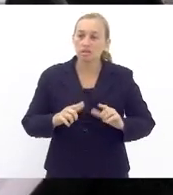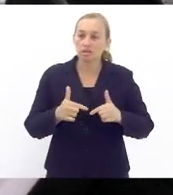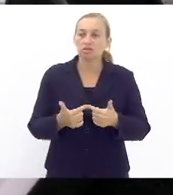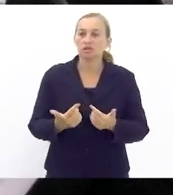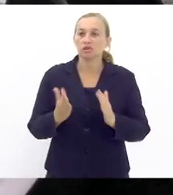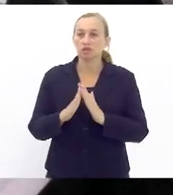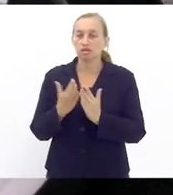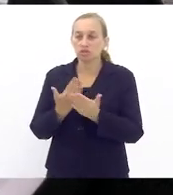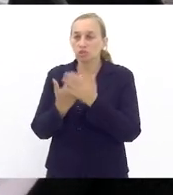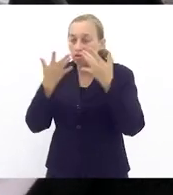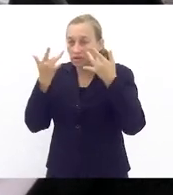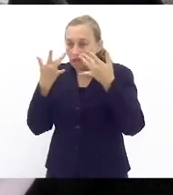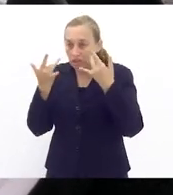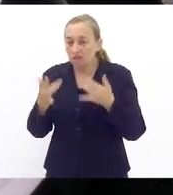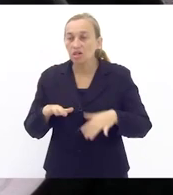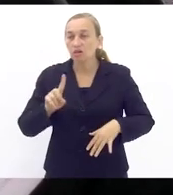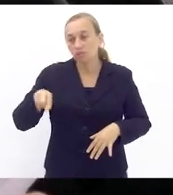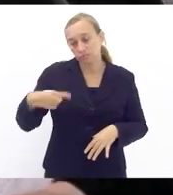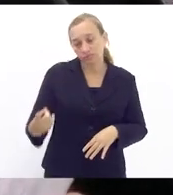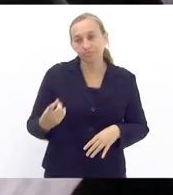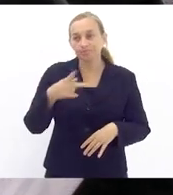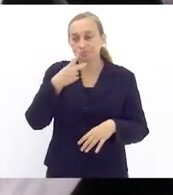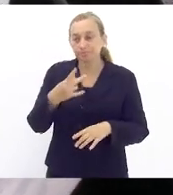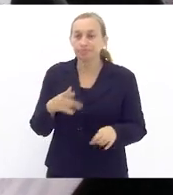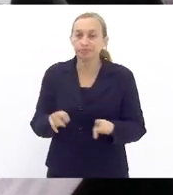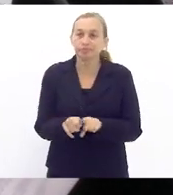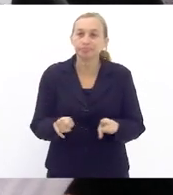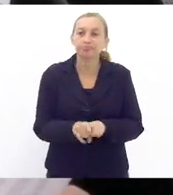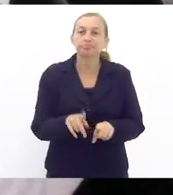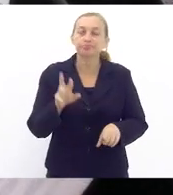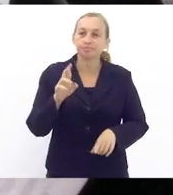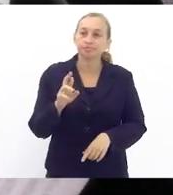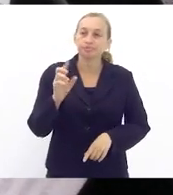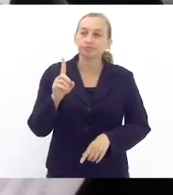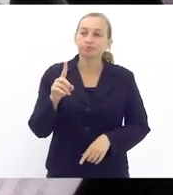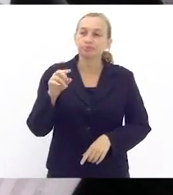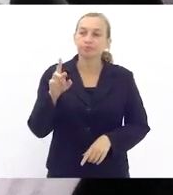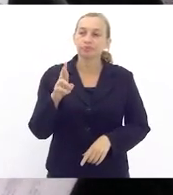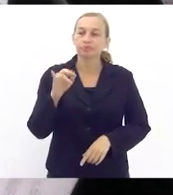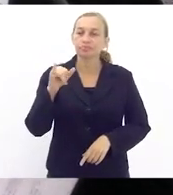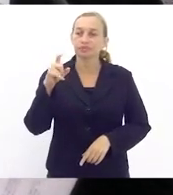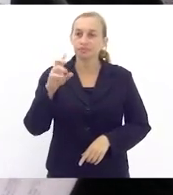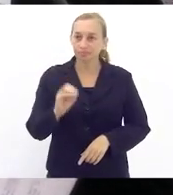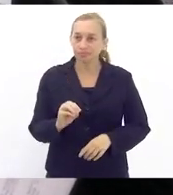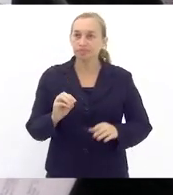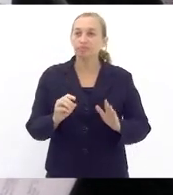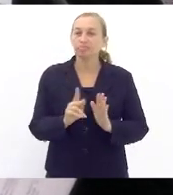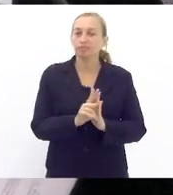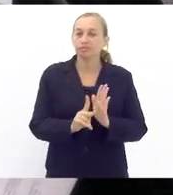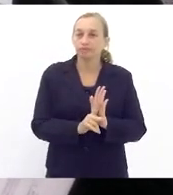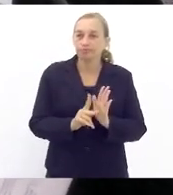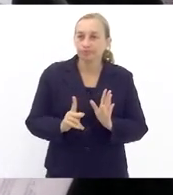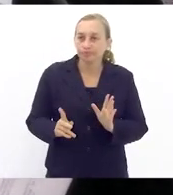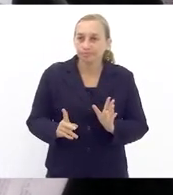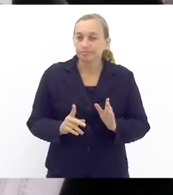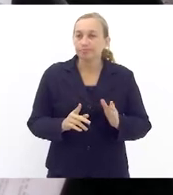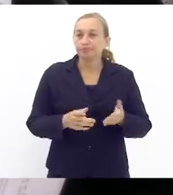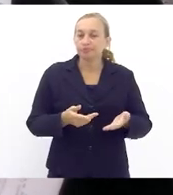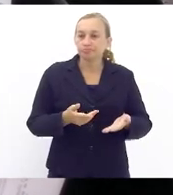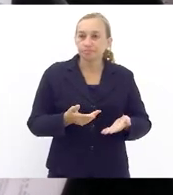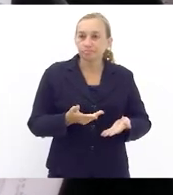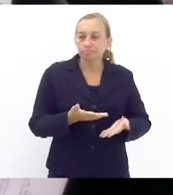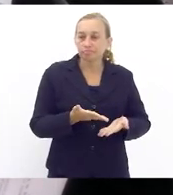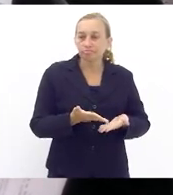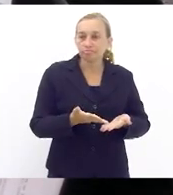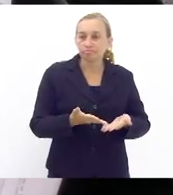Martins Pena e aí outra fala do Rodrigo sobre o Projeto de Recuperação a gente sabe como